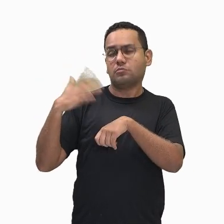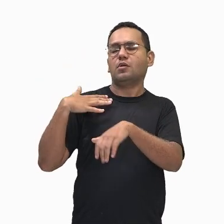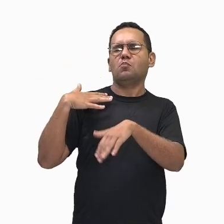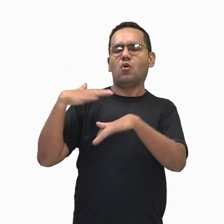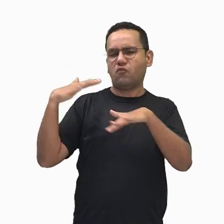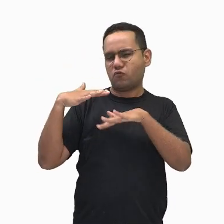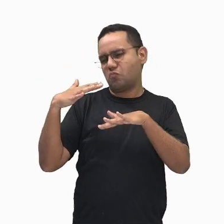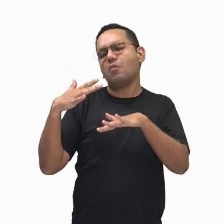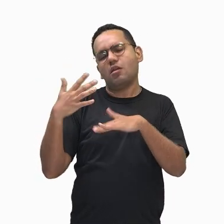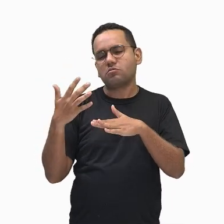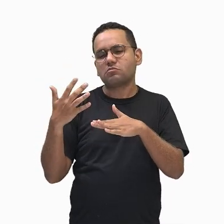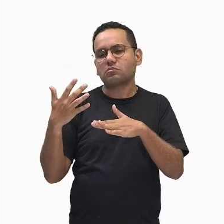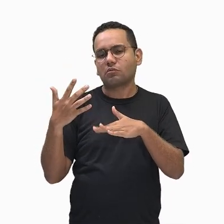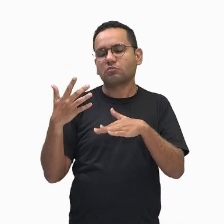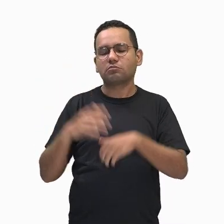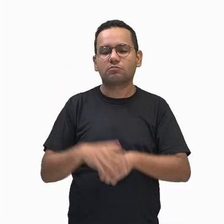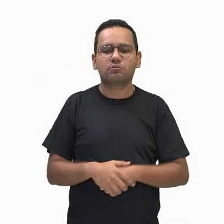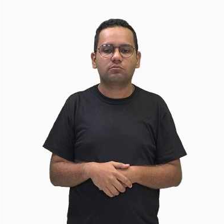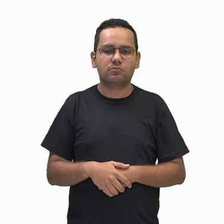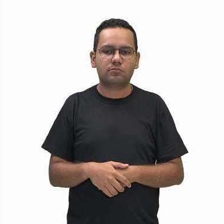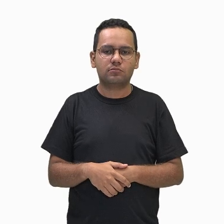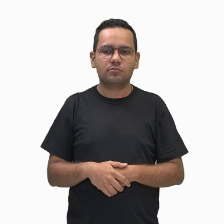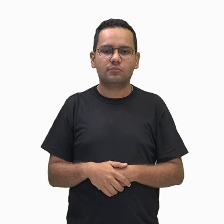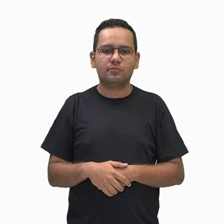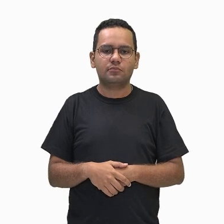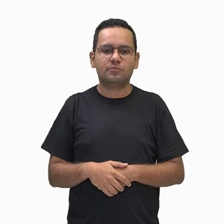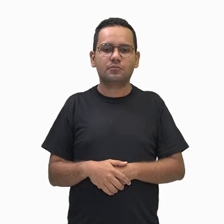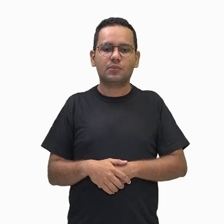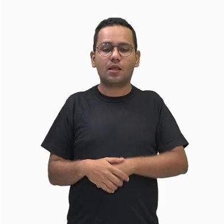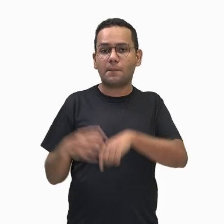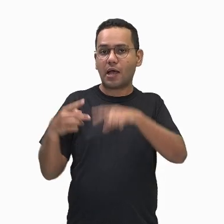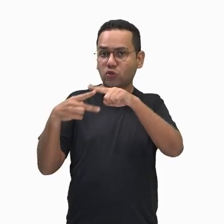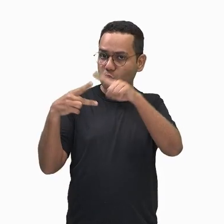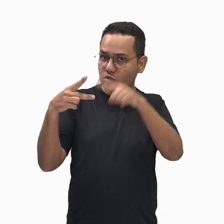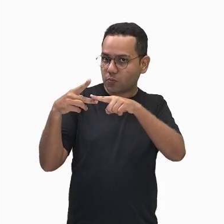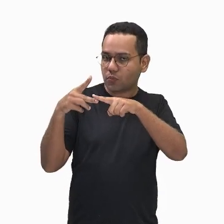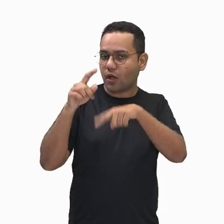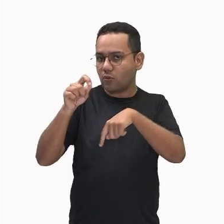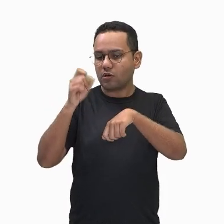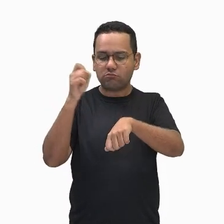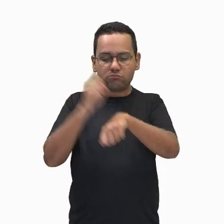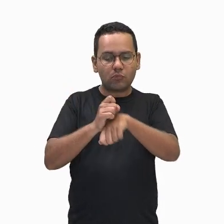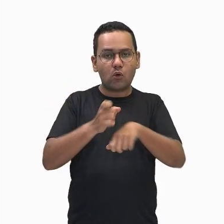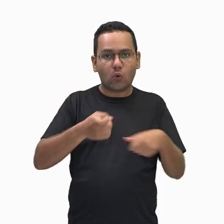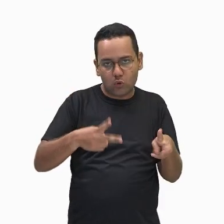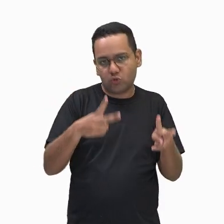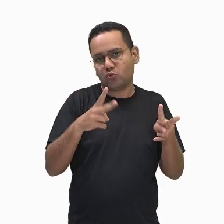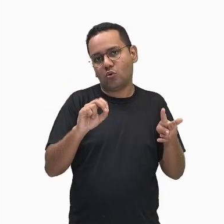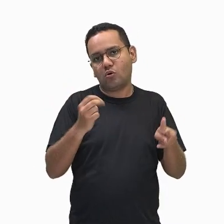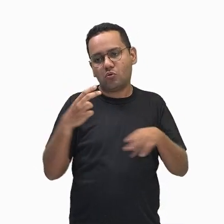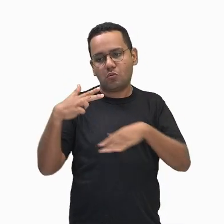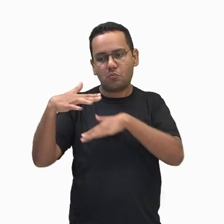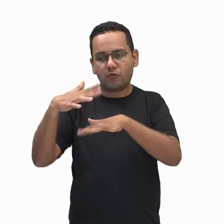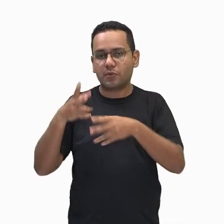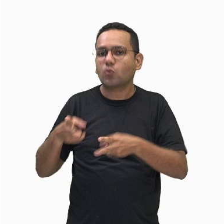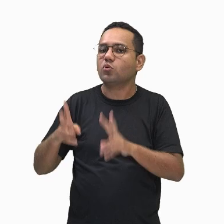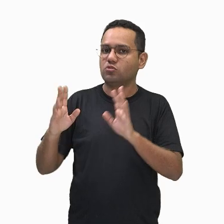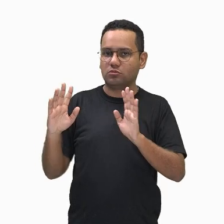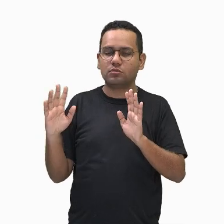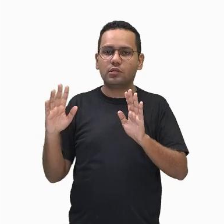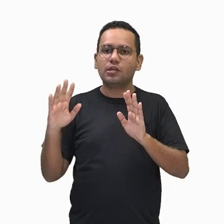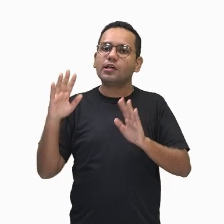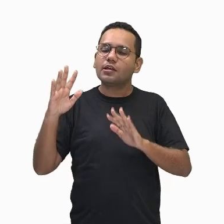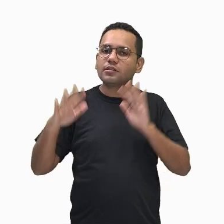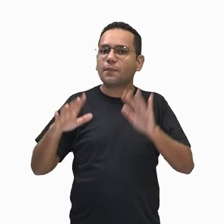movimento, sair da inércia. Então a inércia ela é a capacidade de se manter em repouso ou em movimento, dependendo da força